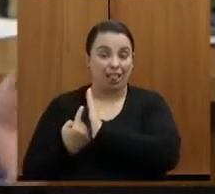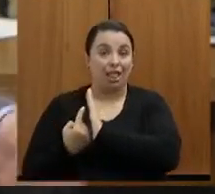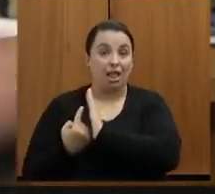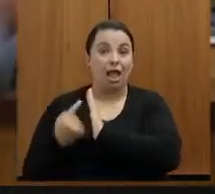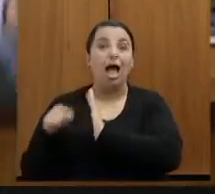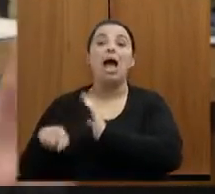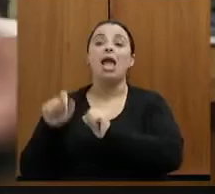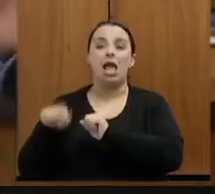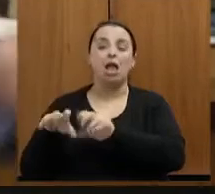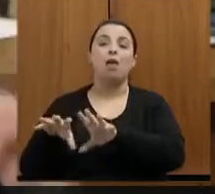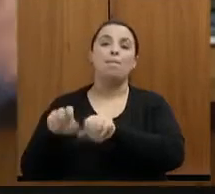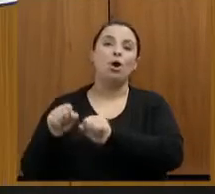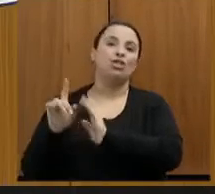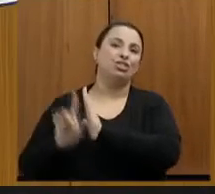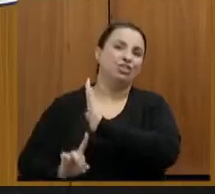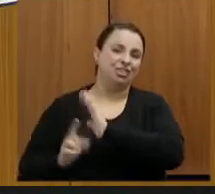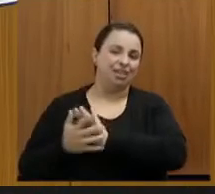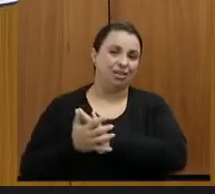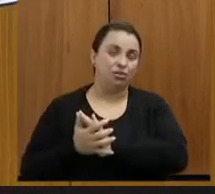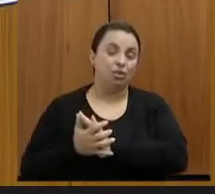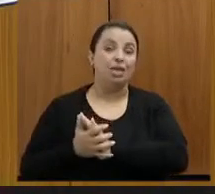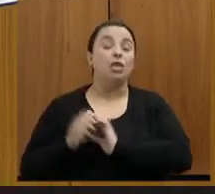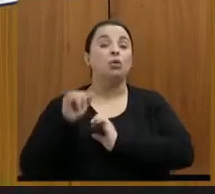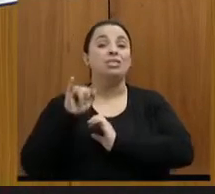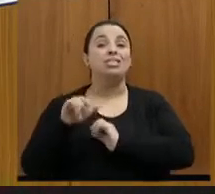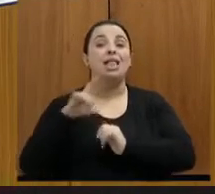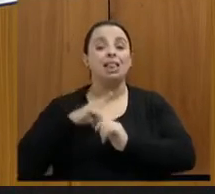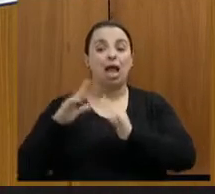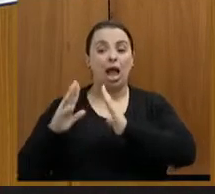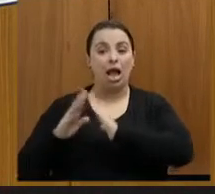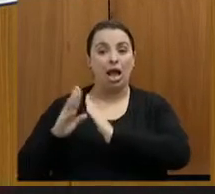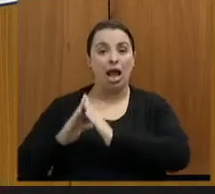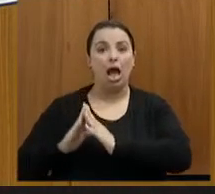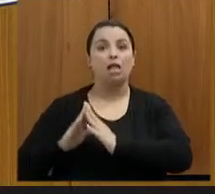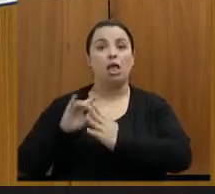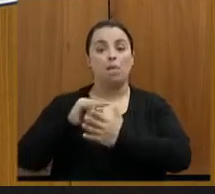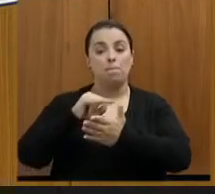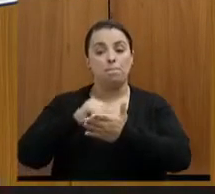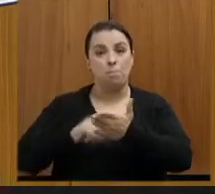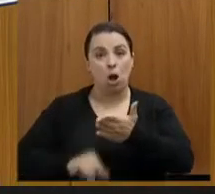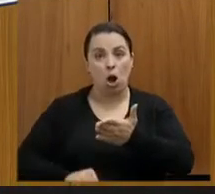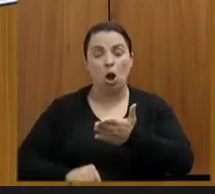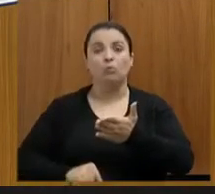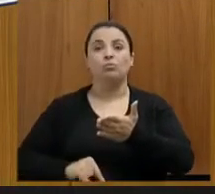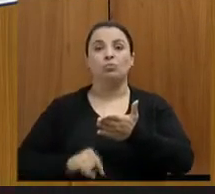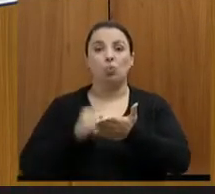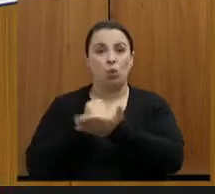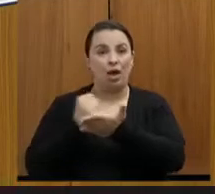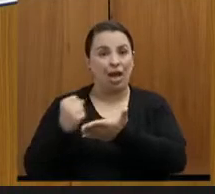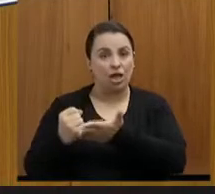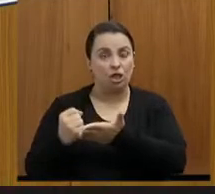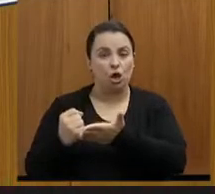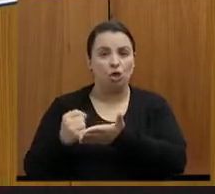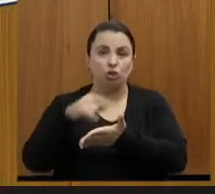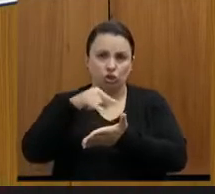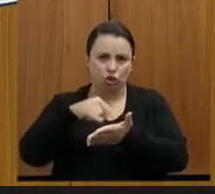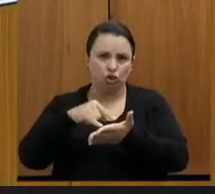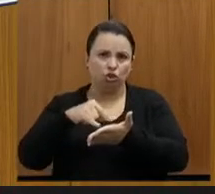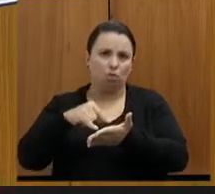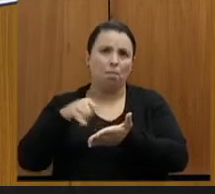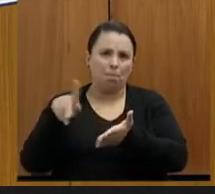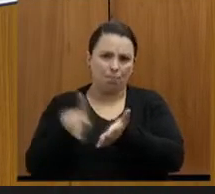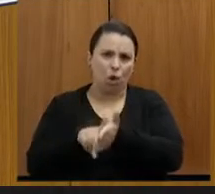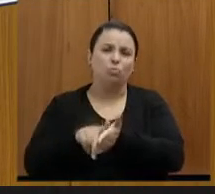partir do momento que você tem a propriedade real registrada em um registro público, que é o cartório de registro de imóveis, você tem, de fato,